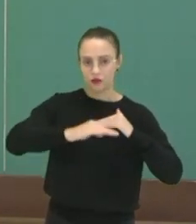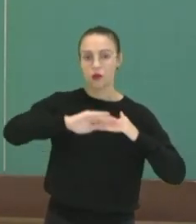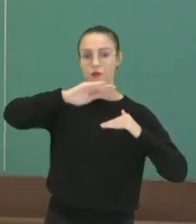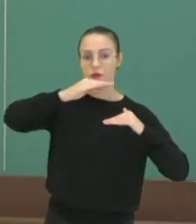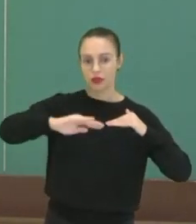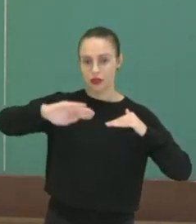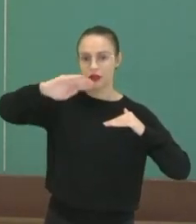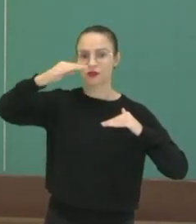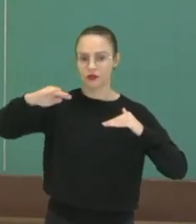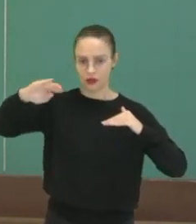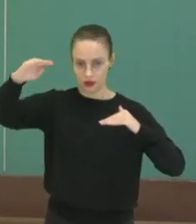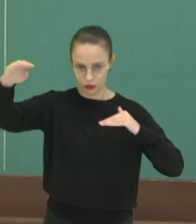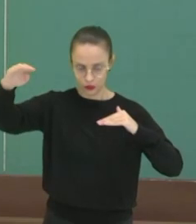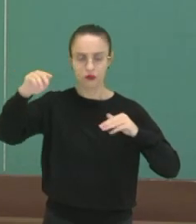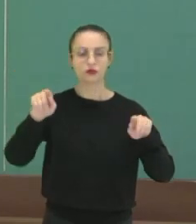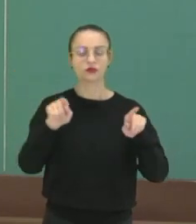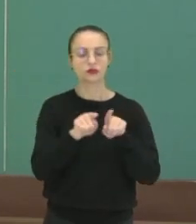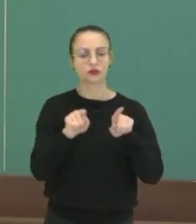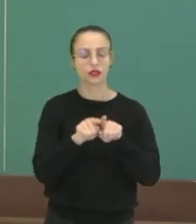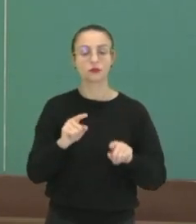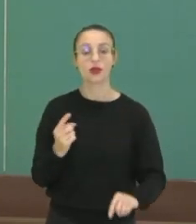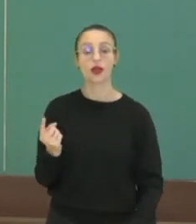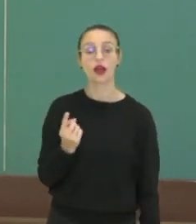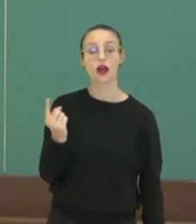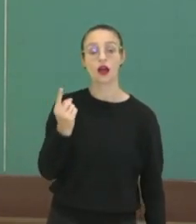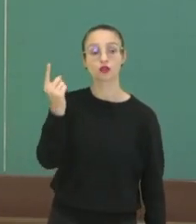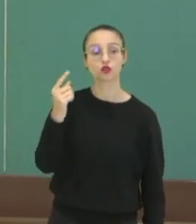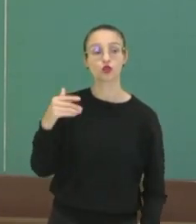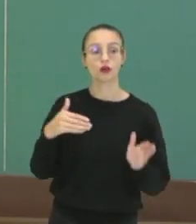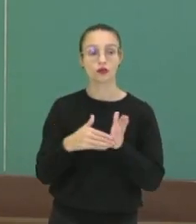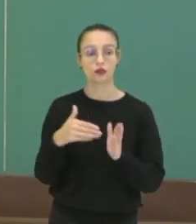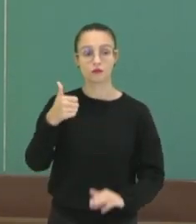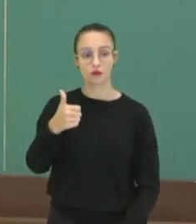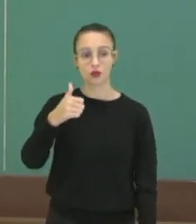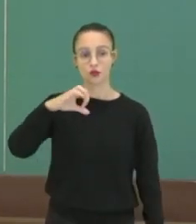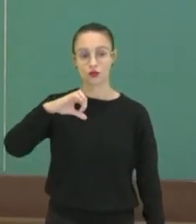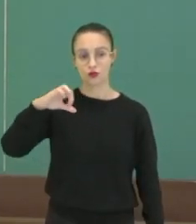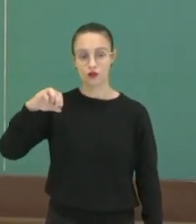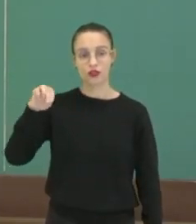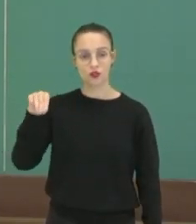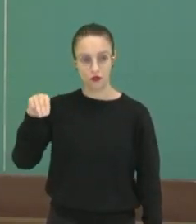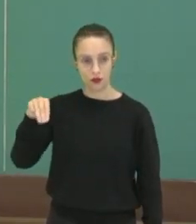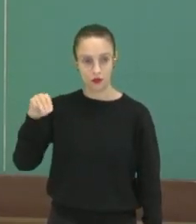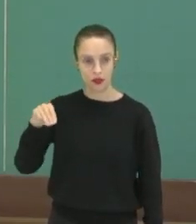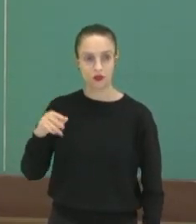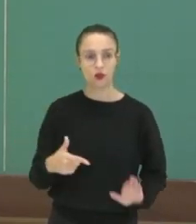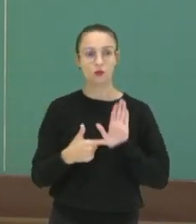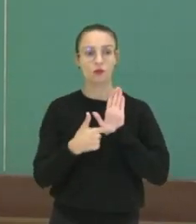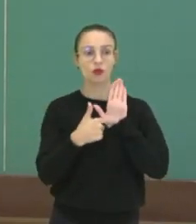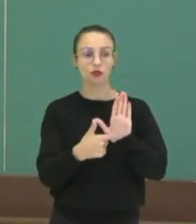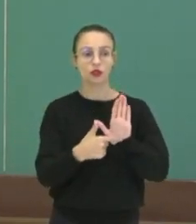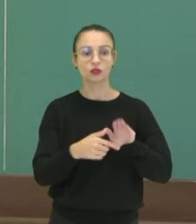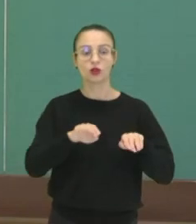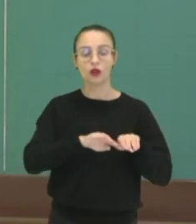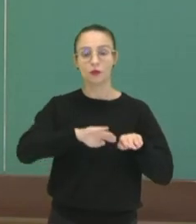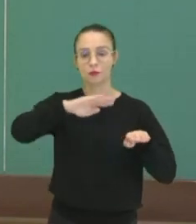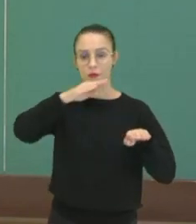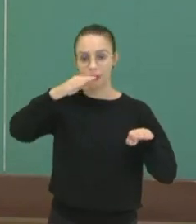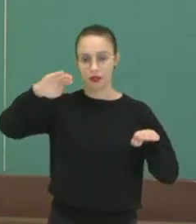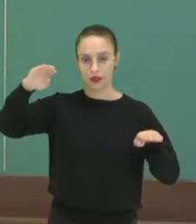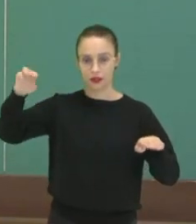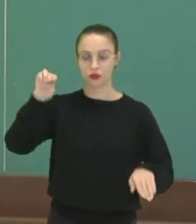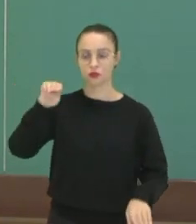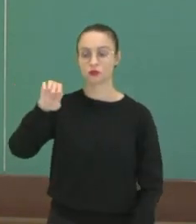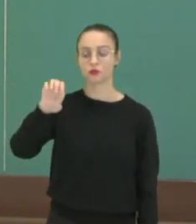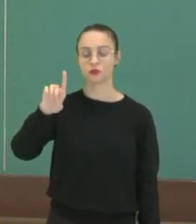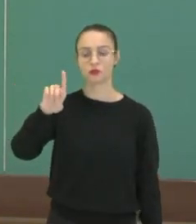De planaltos, com altitudes de até 1.199 metros, né? Destacando ali o Planalto